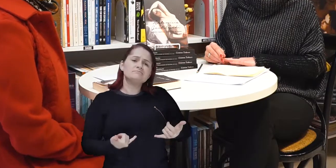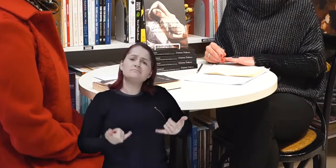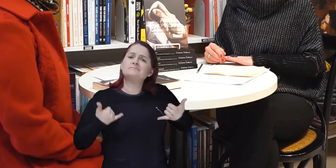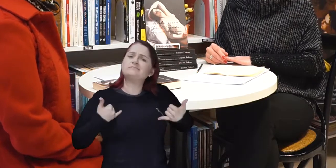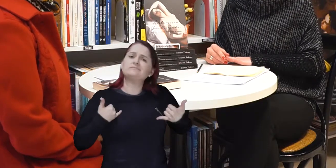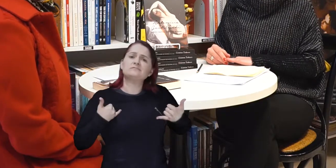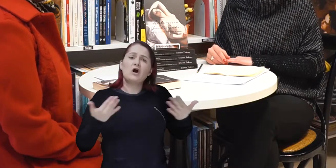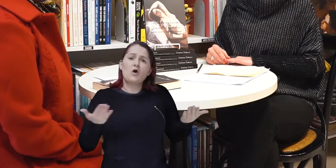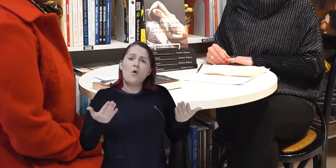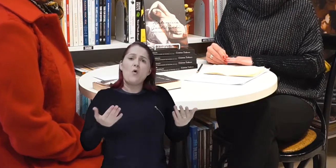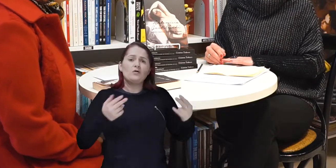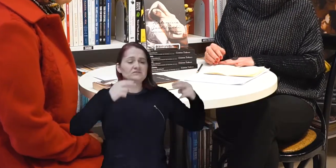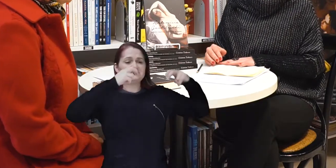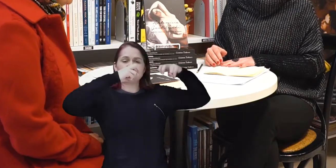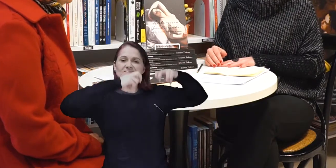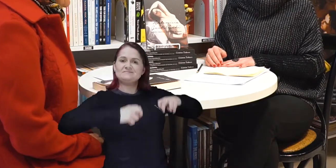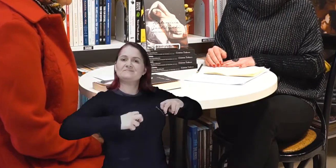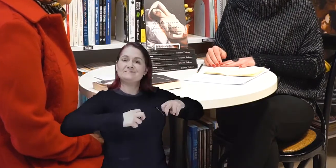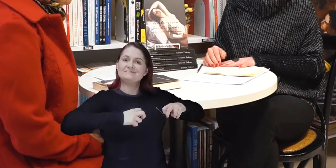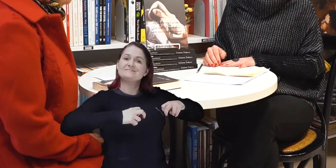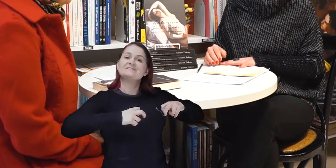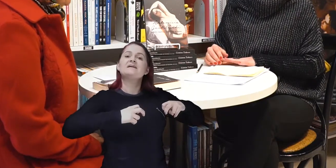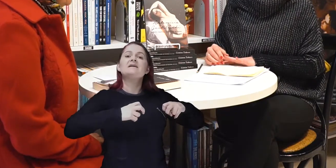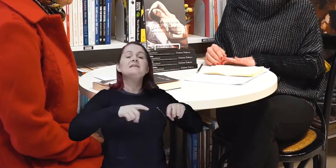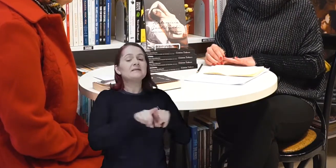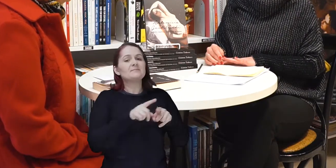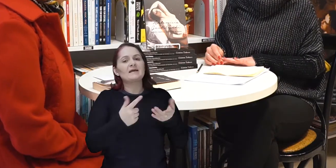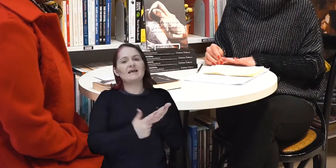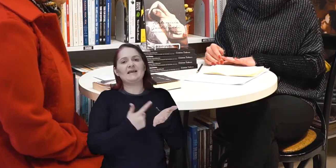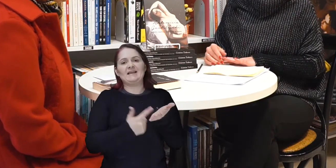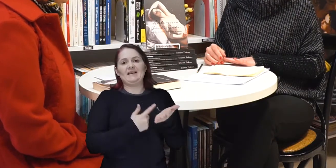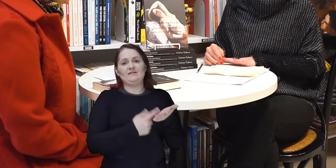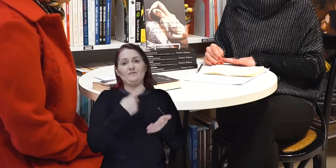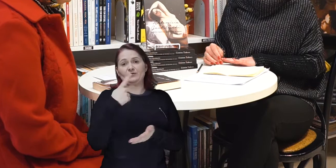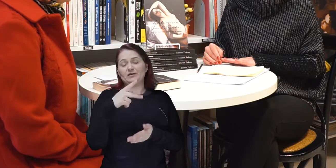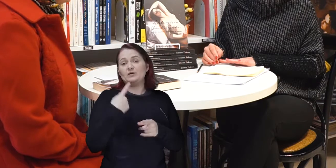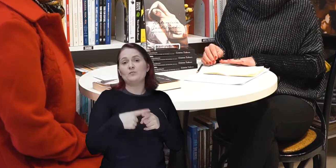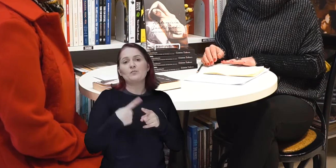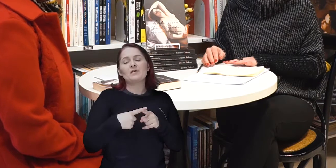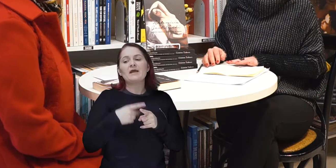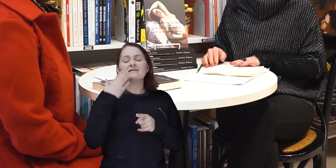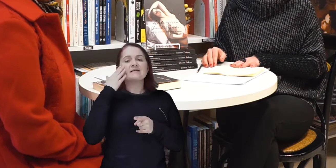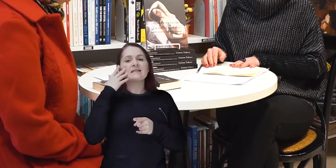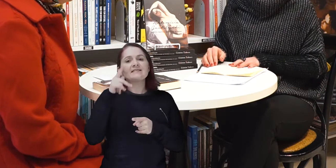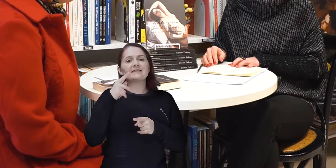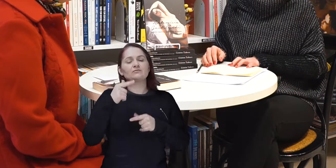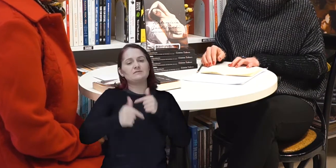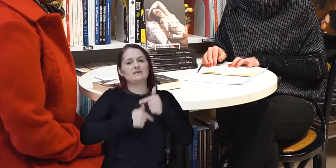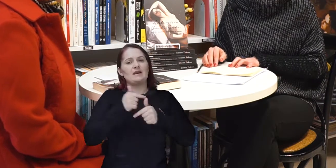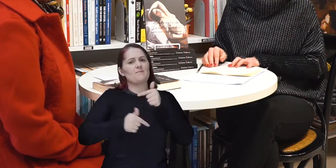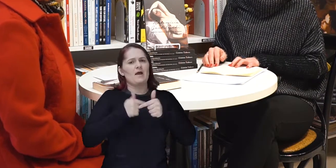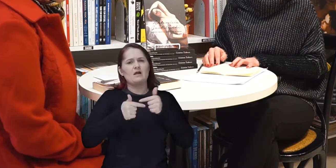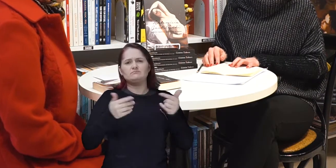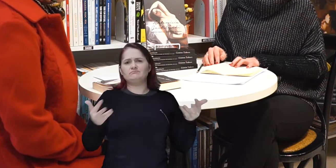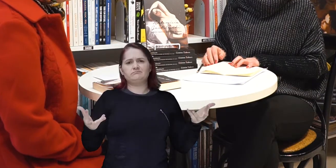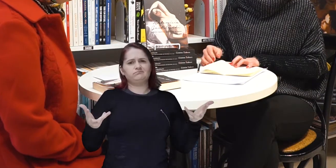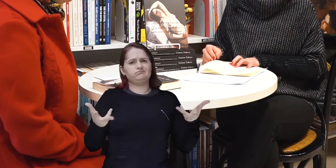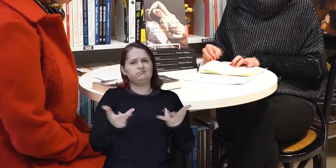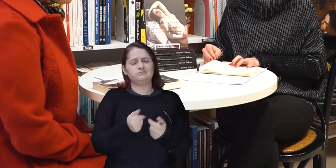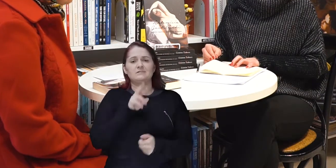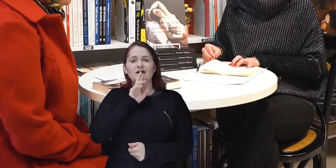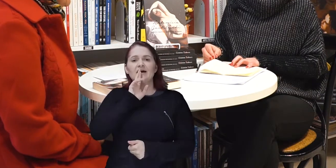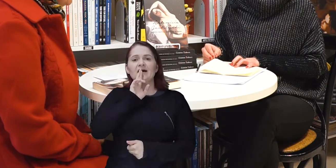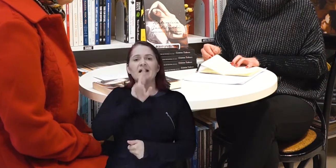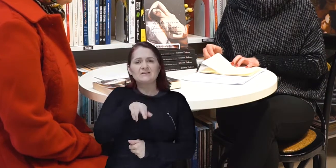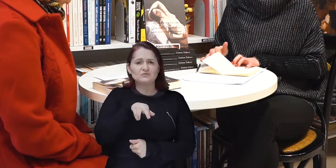pré-lançamento, e dizer que muito nos honra estar te recebendo aqui e estar recebendo, então, esse livro que foi muito, muito